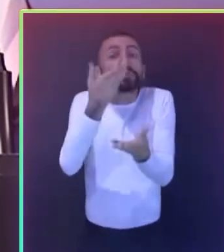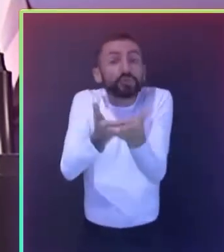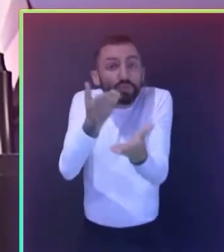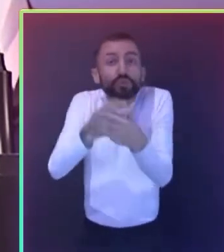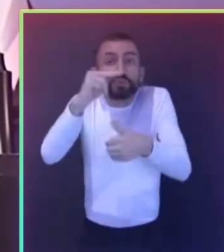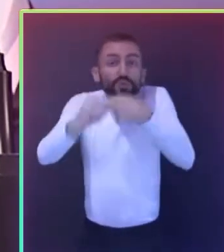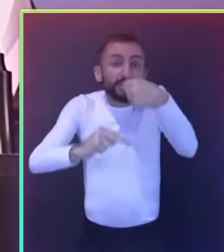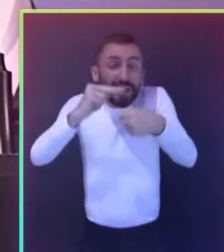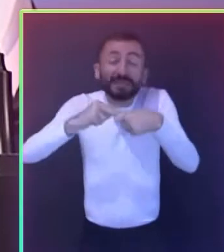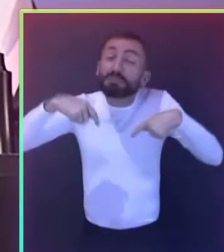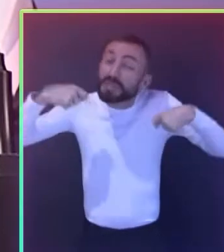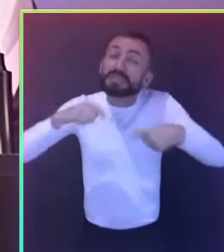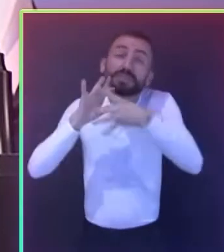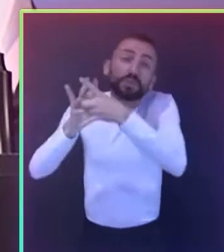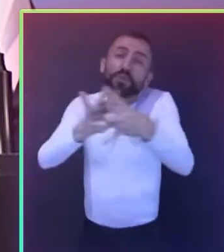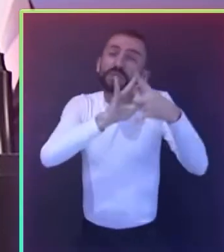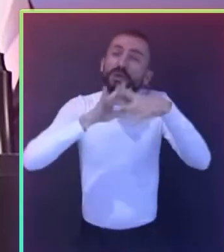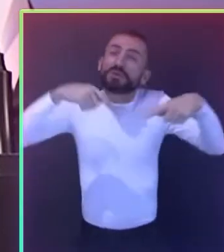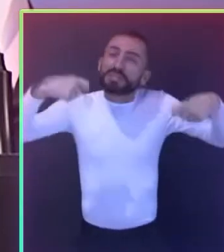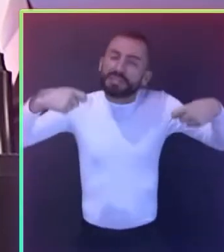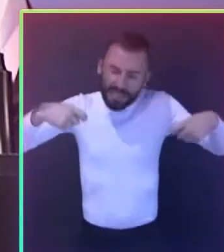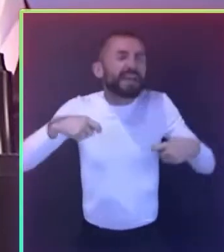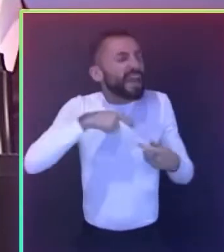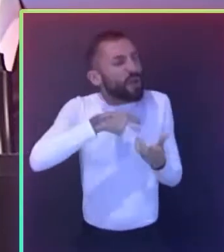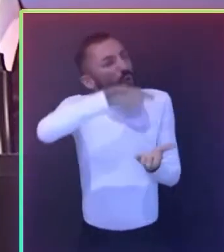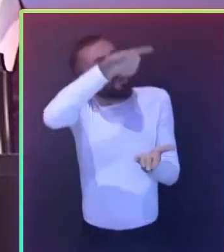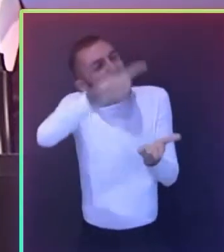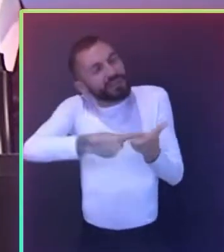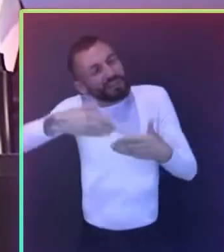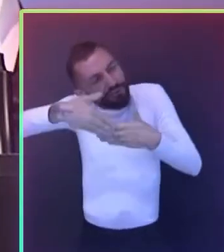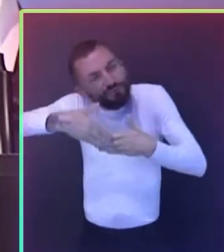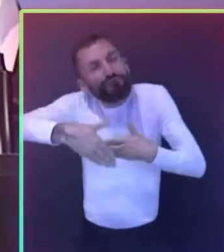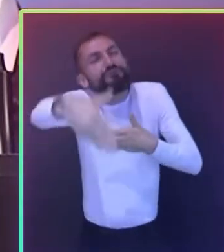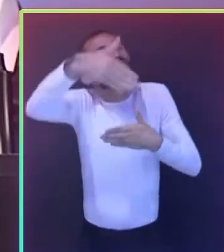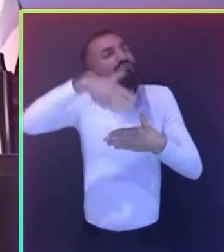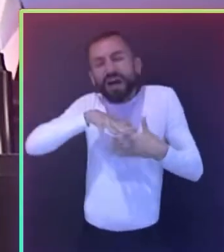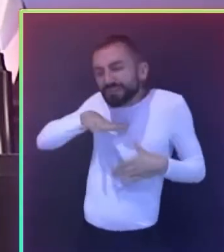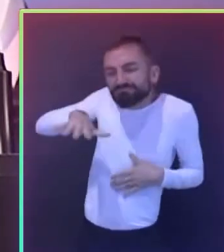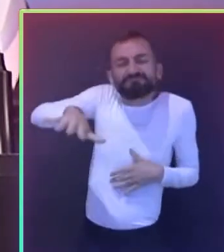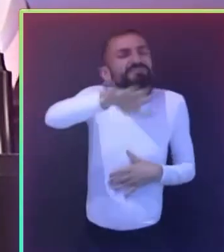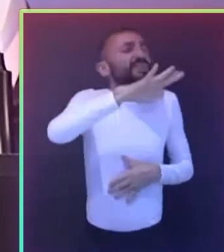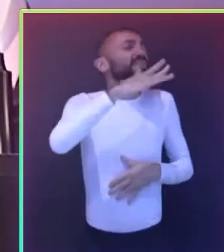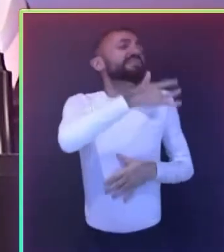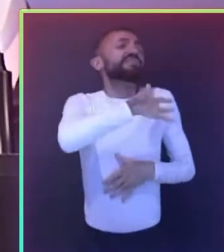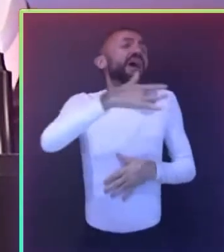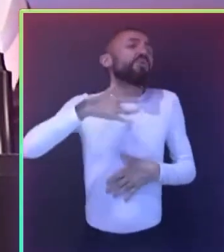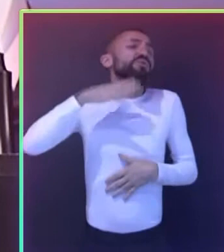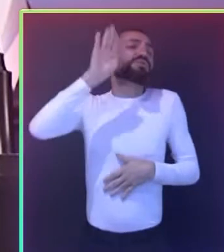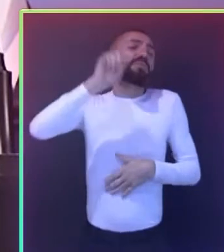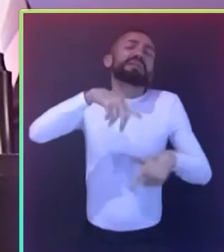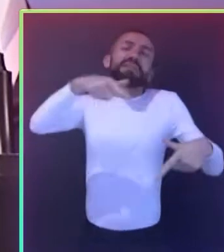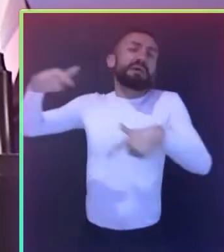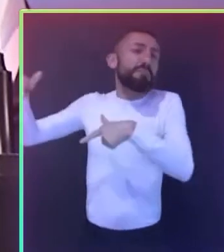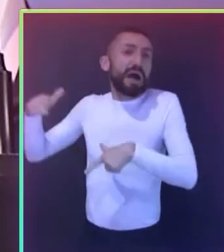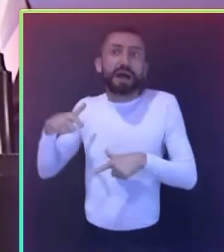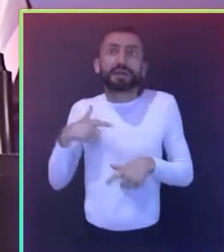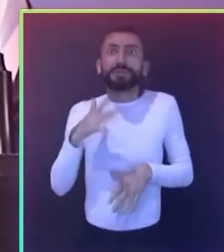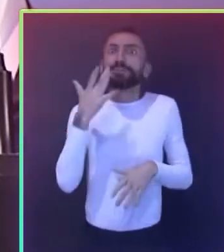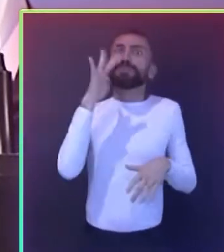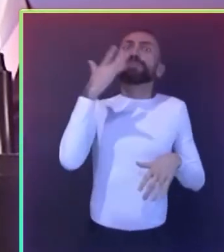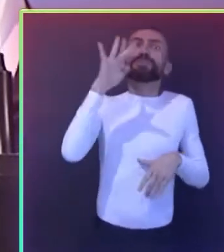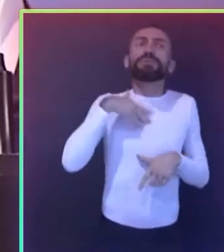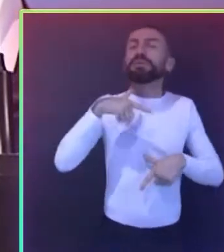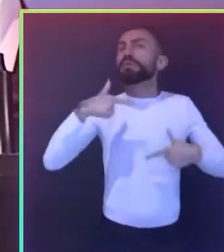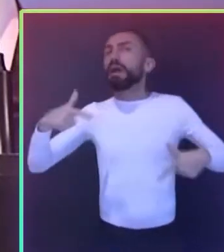necessária a união e lutarei por um ambiente organizacional saudável sem gente tensa e teimosa